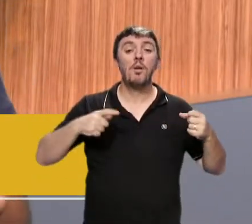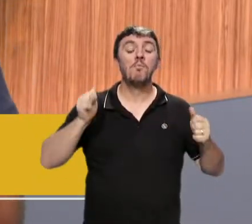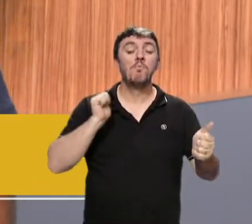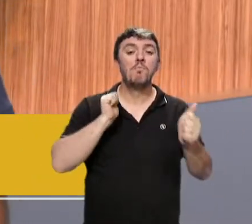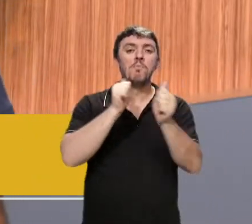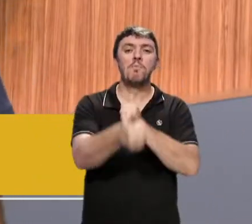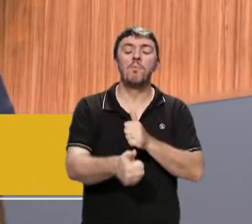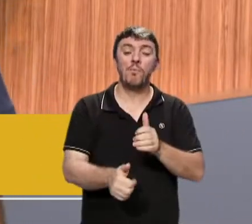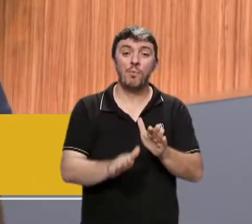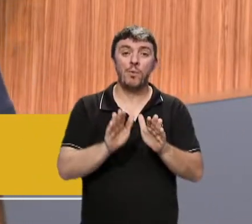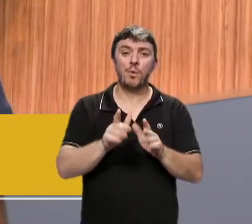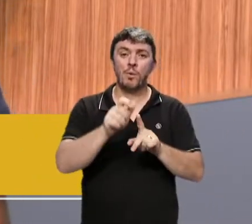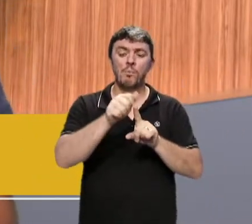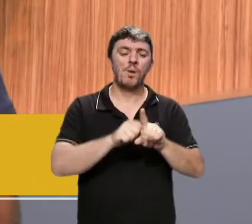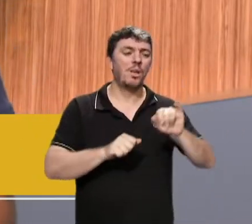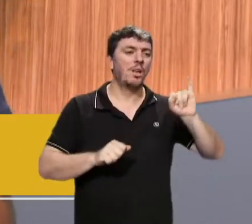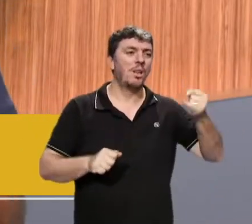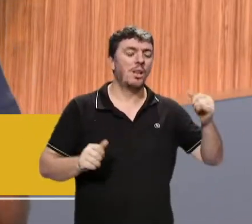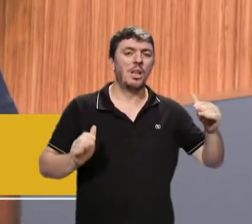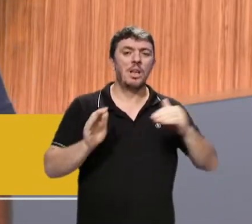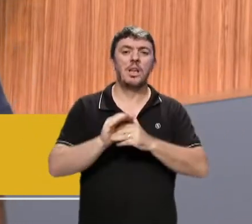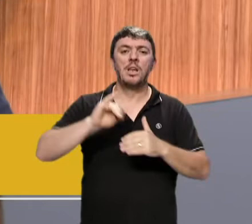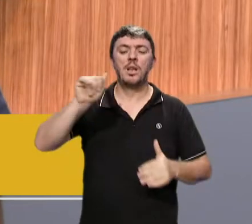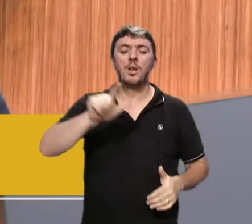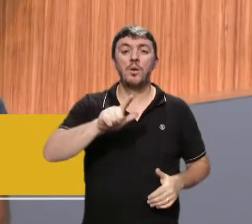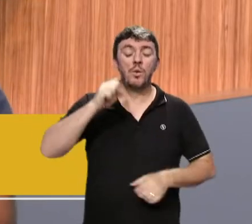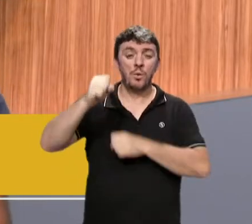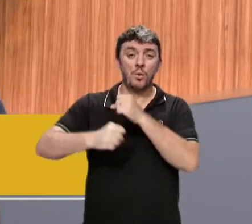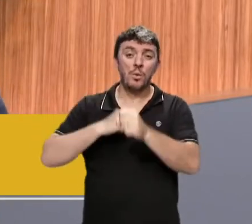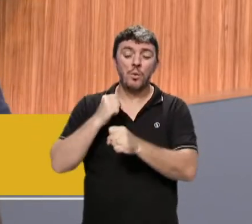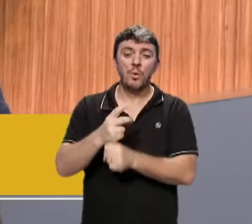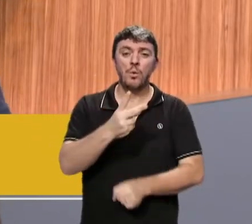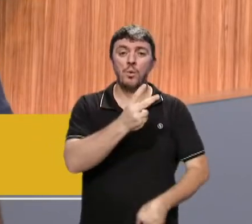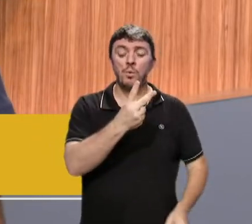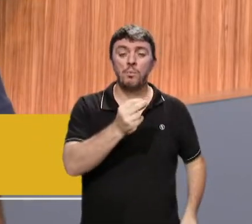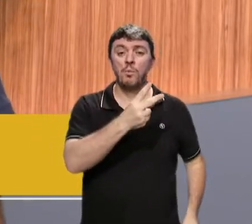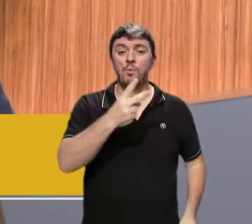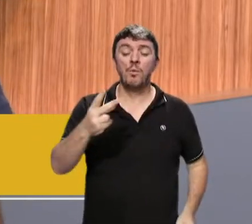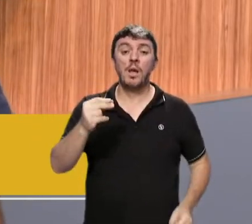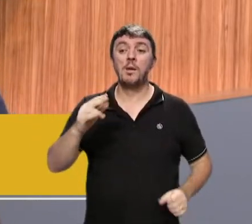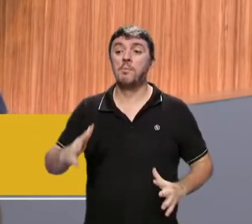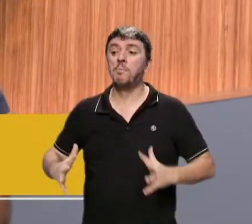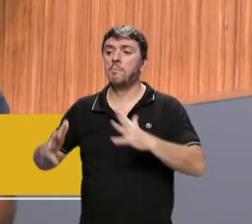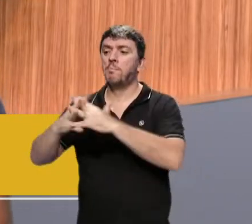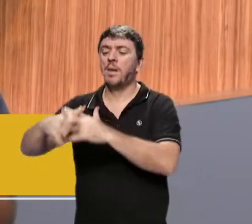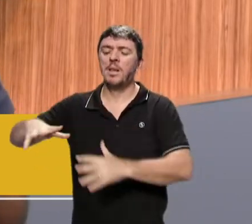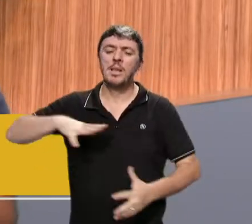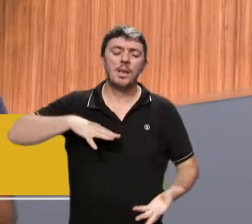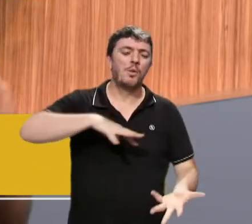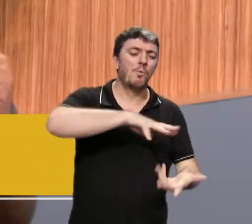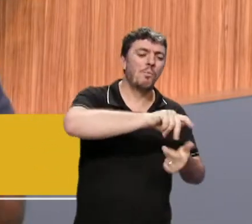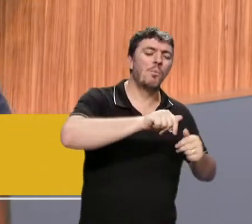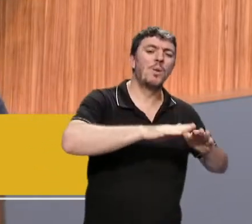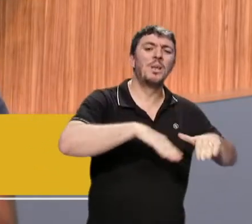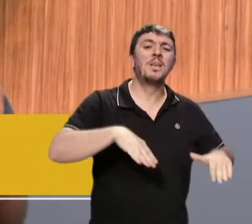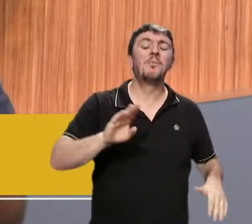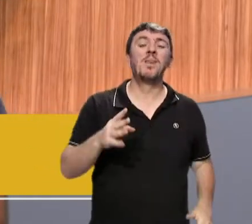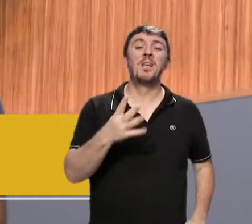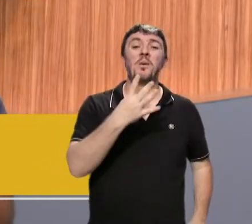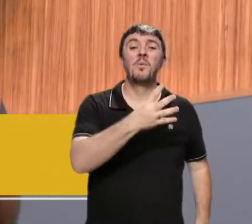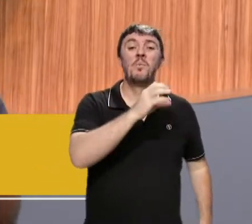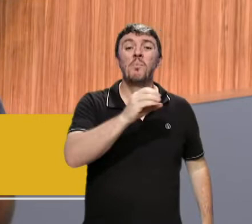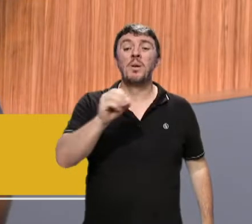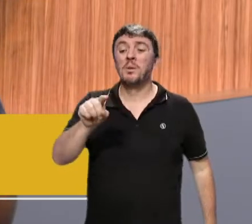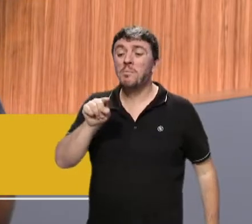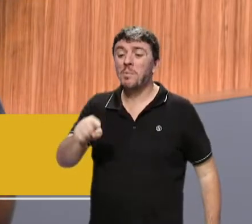gente. De janeiro a julho de 2022, juntos, o Parque da Cidade e o Mundo das Crianças receberam mais de 400